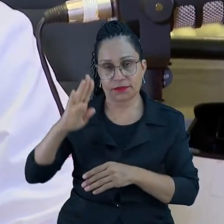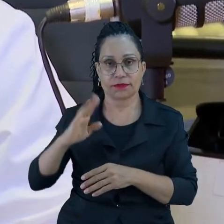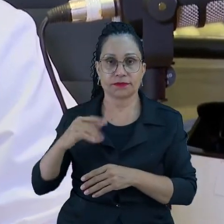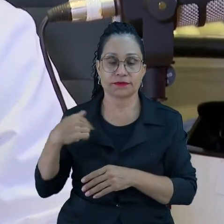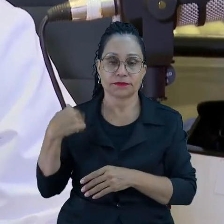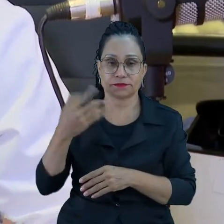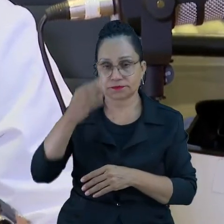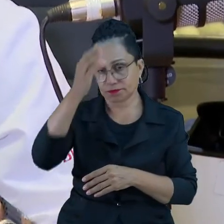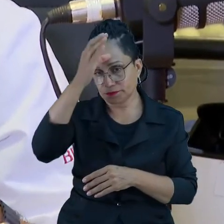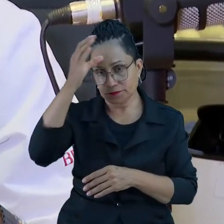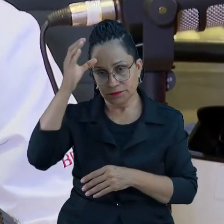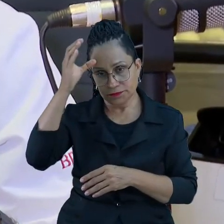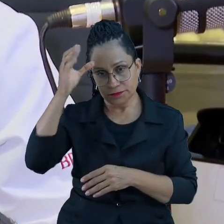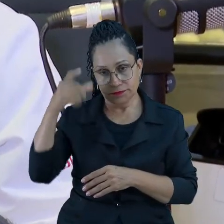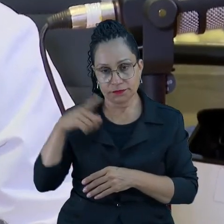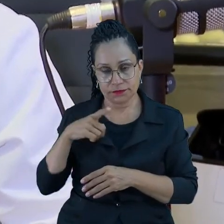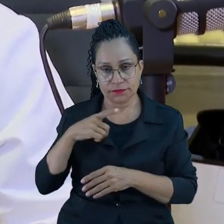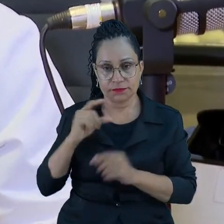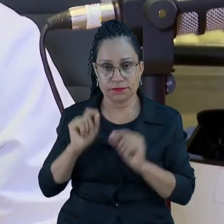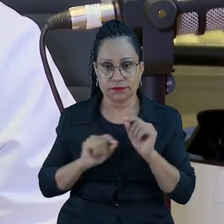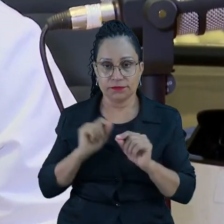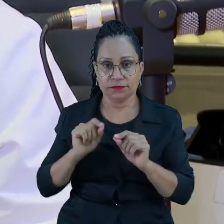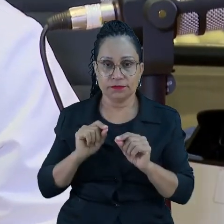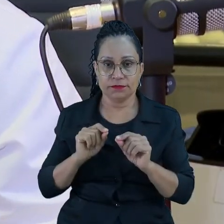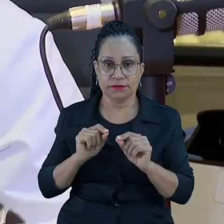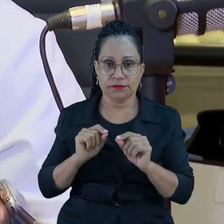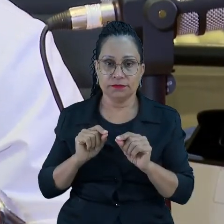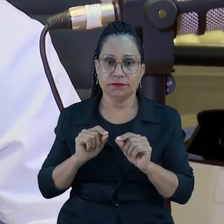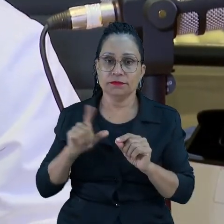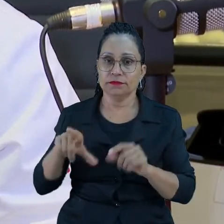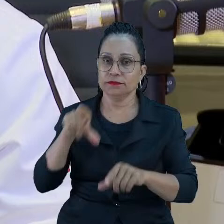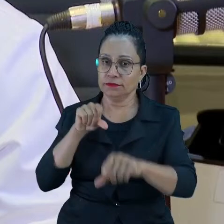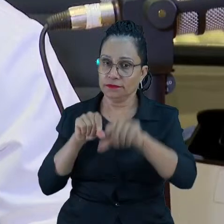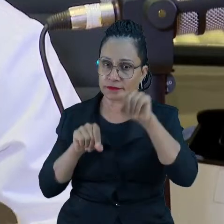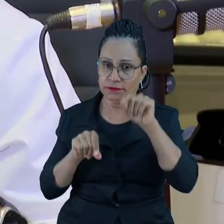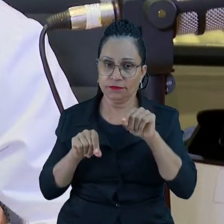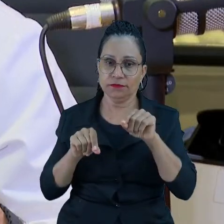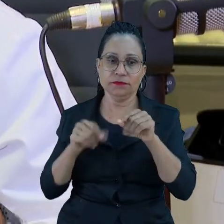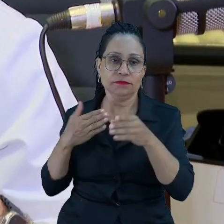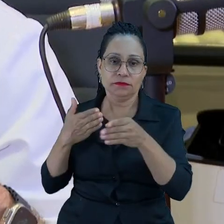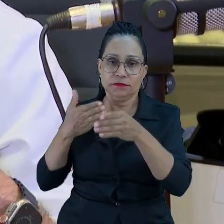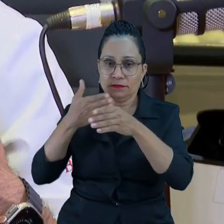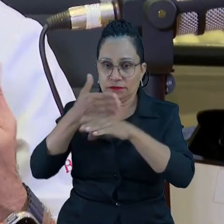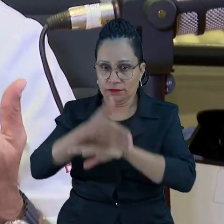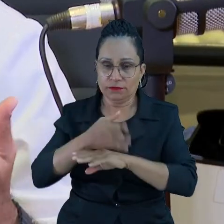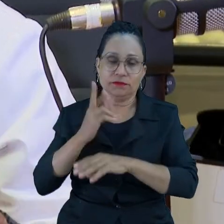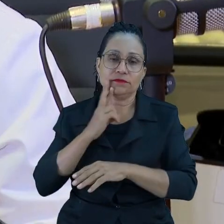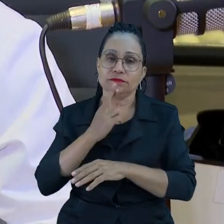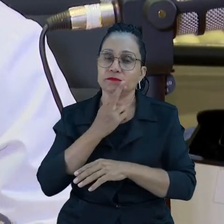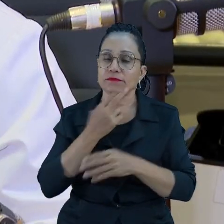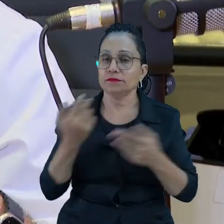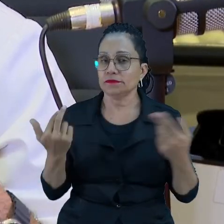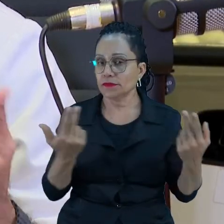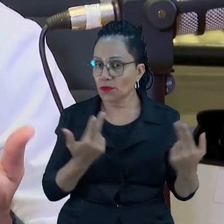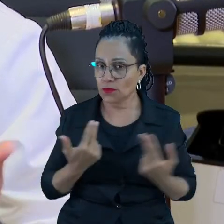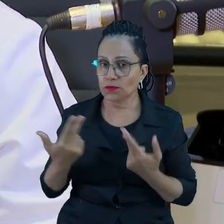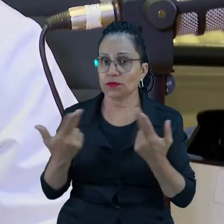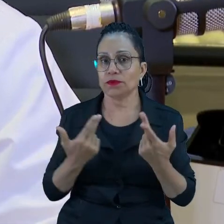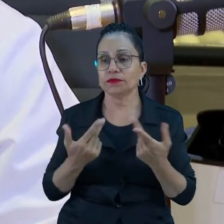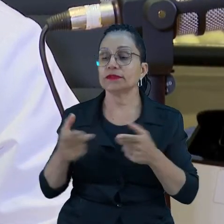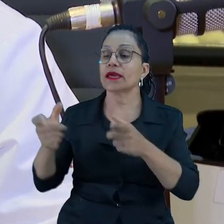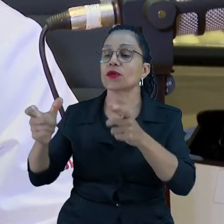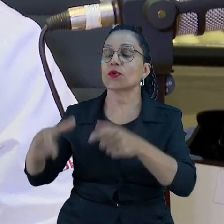gente recebe por mês, os tomadores de decisão hoje, para quem vai em restaurante igual os nossos, a gente tem espaço kids,